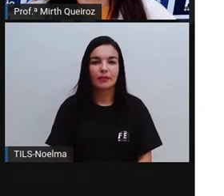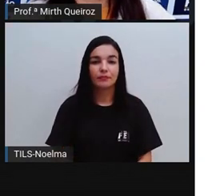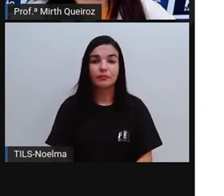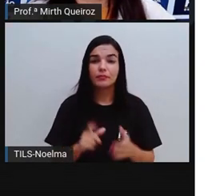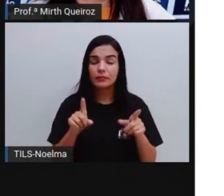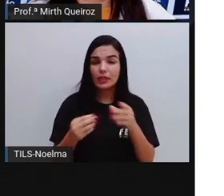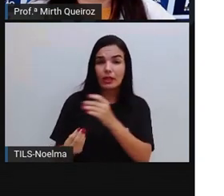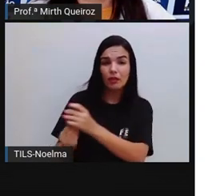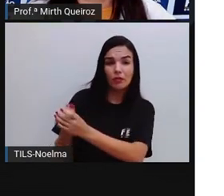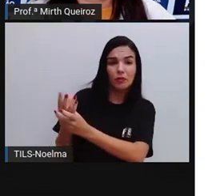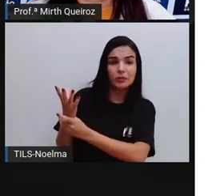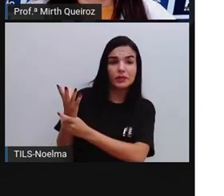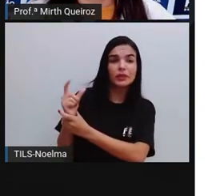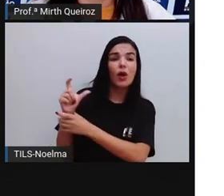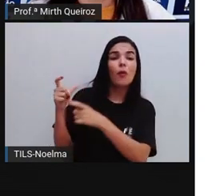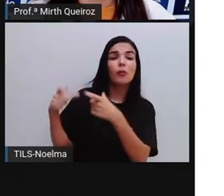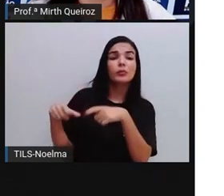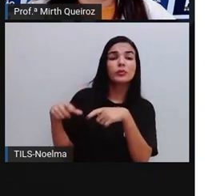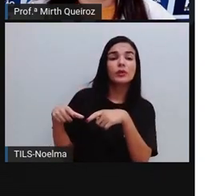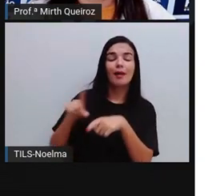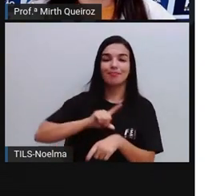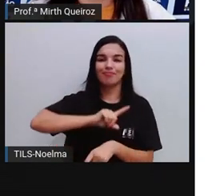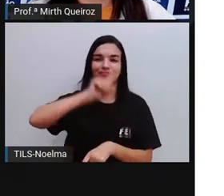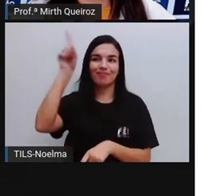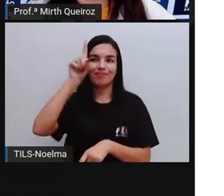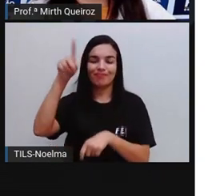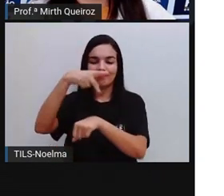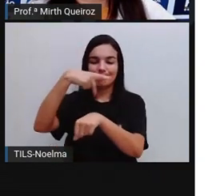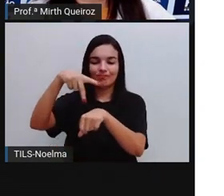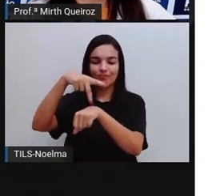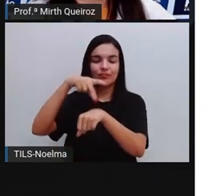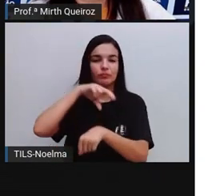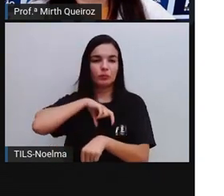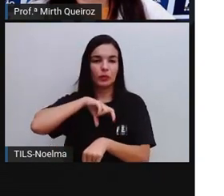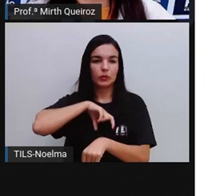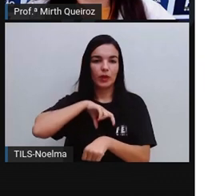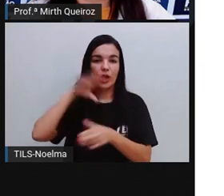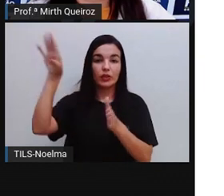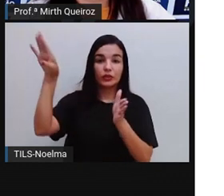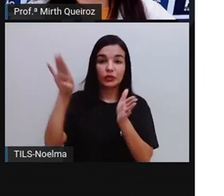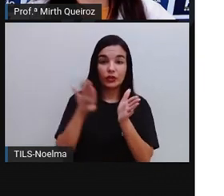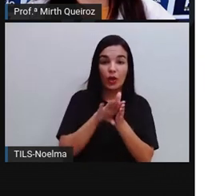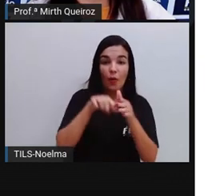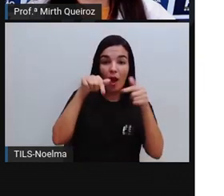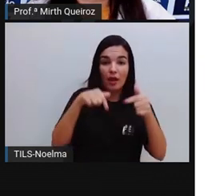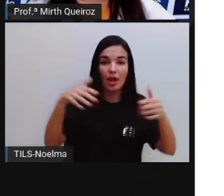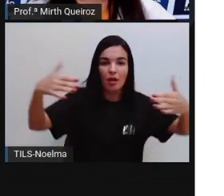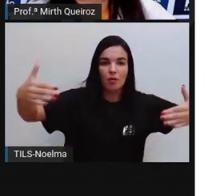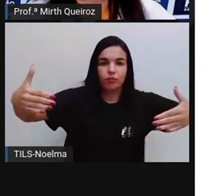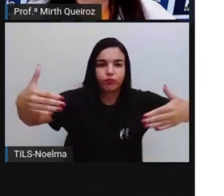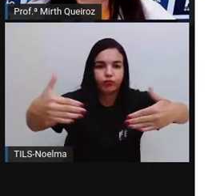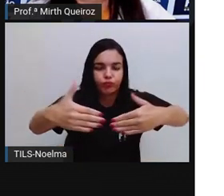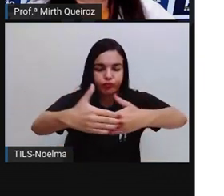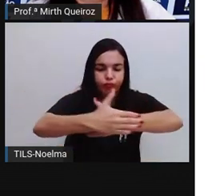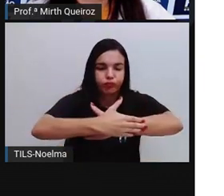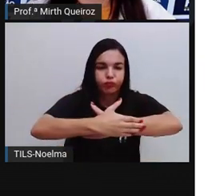Oriunda de Portugal, a literatura de cordel chegou no balaio e no coração dos nossos